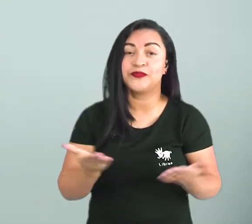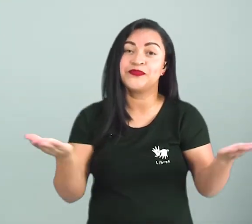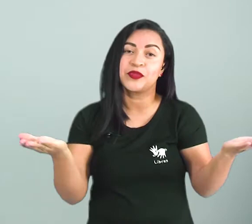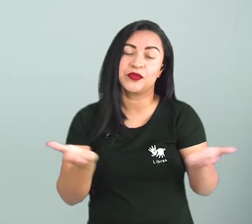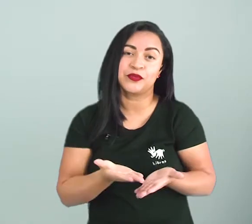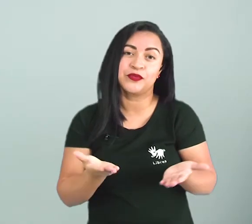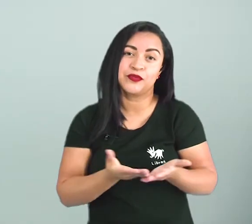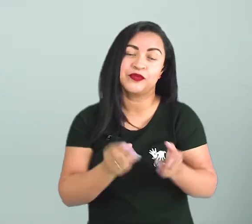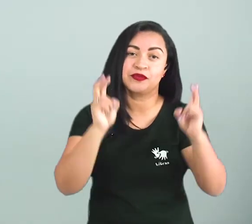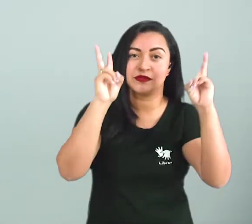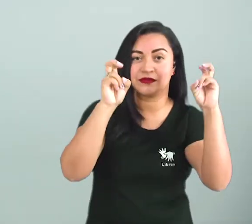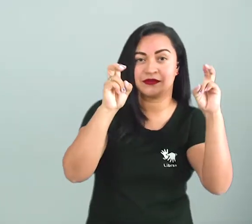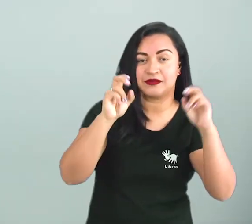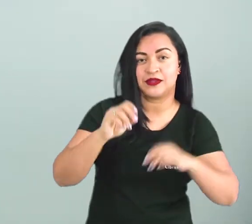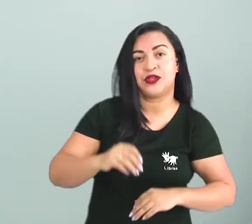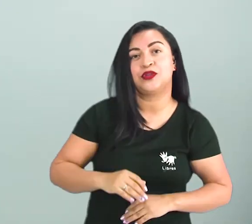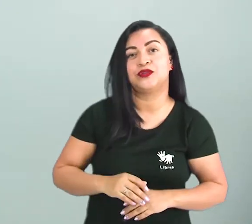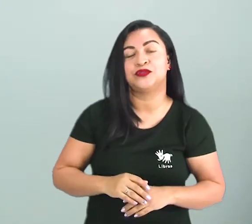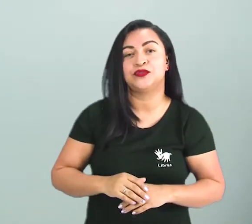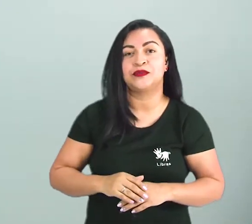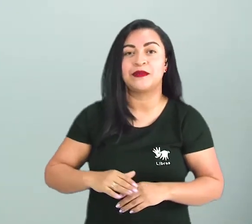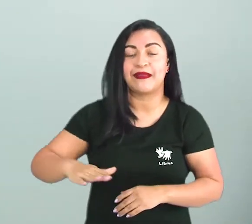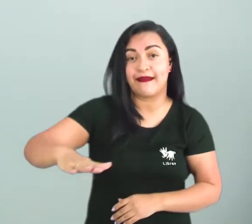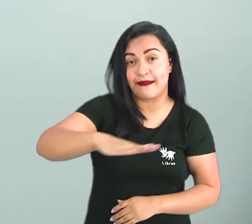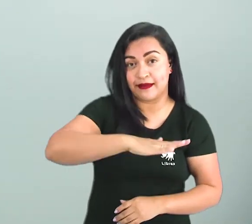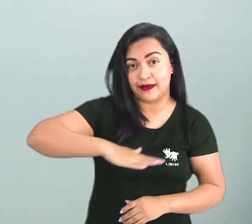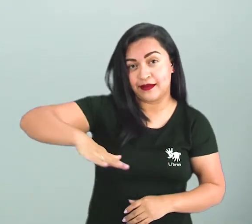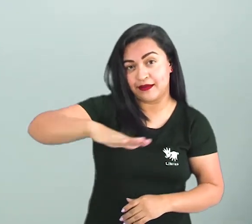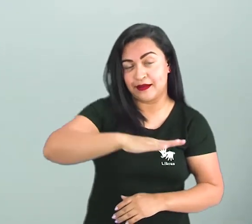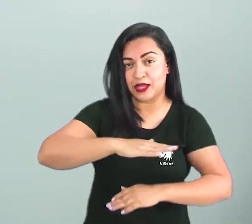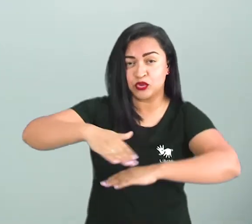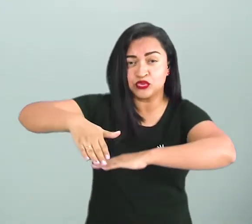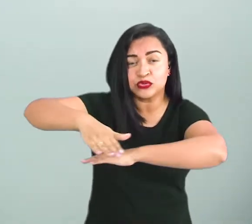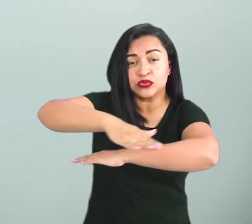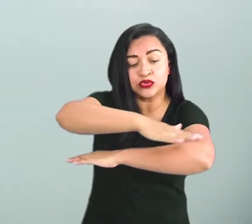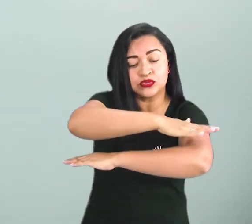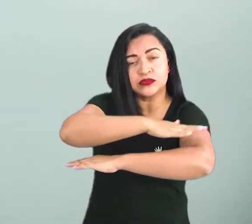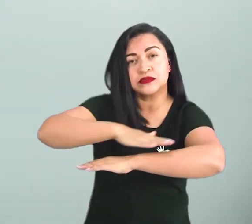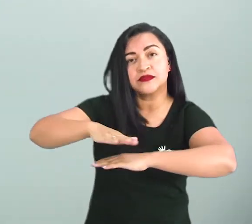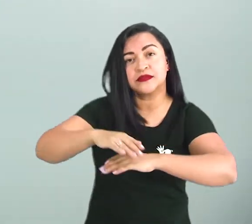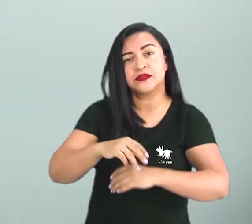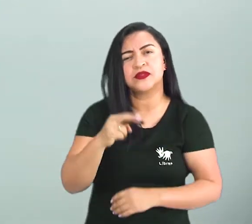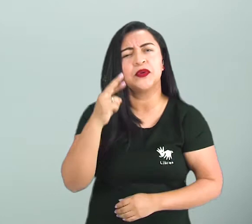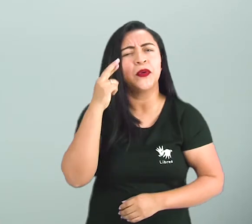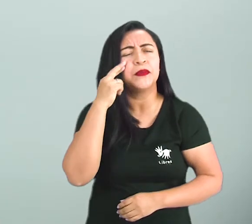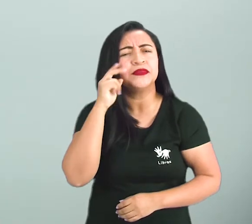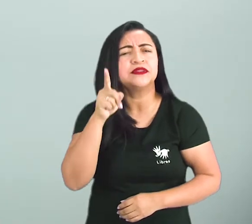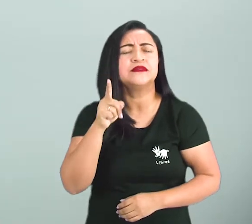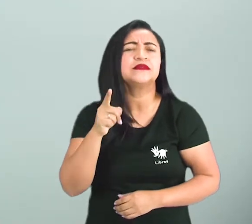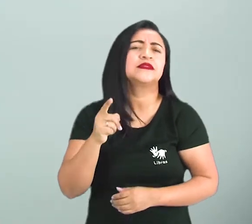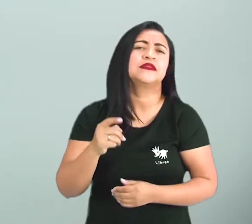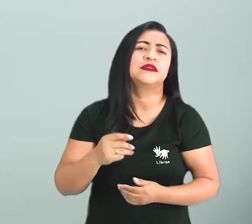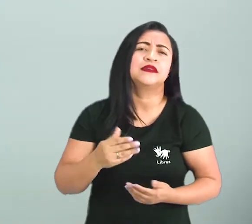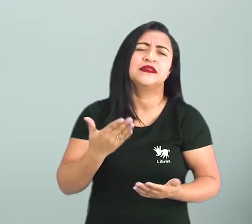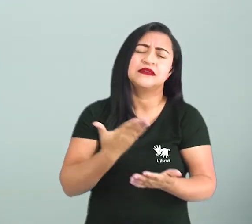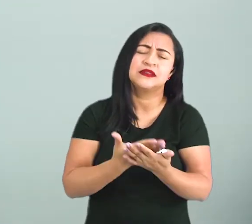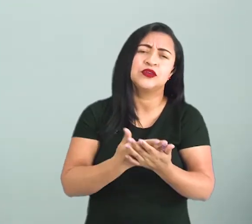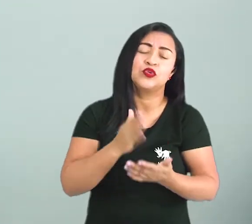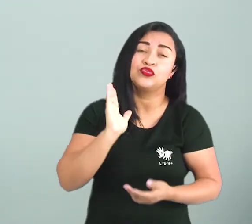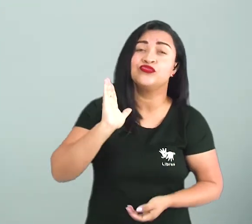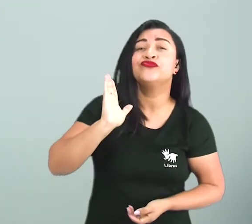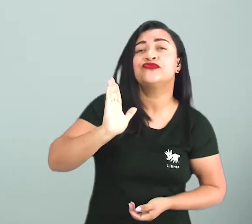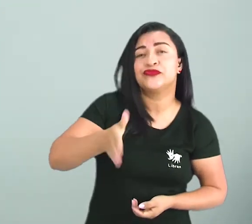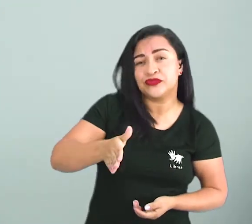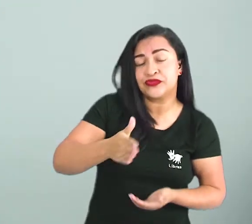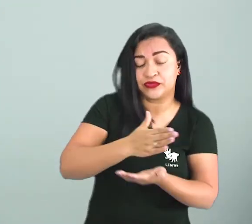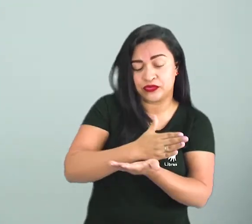aula será sobre área de uma superfície. Observe que essa aula ela já foi feita no início do nosso projeto. Você que